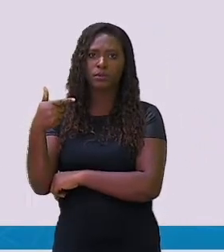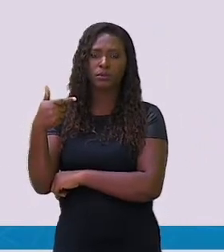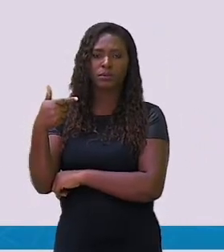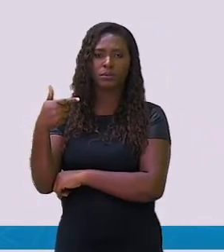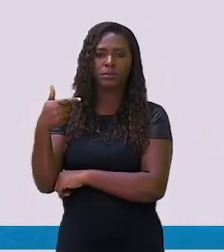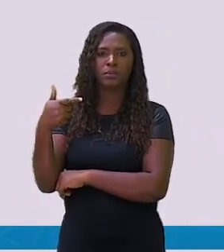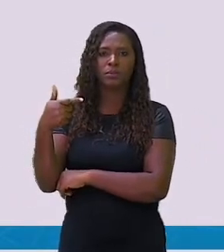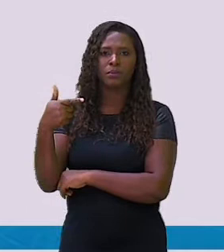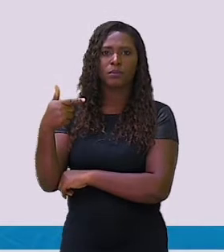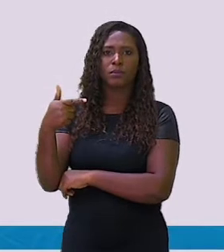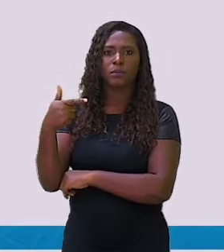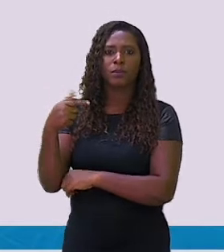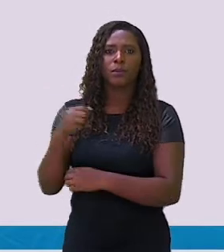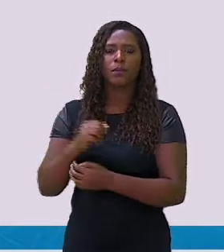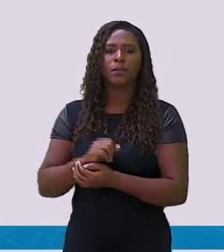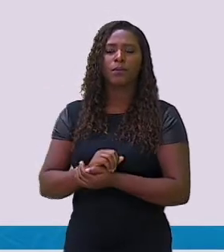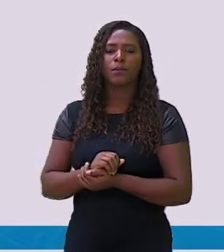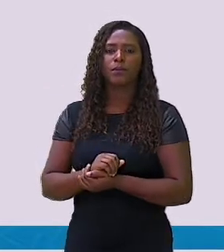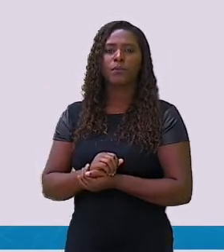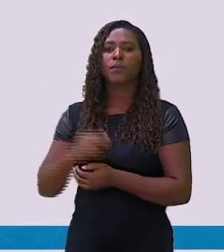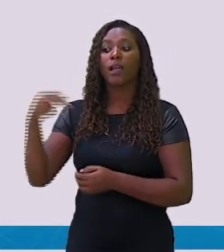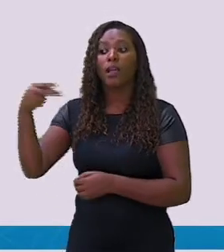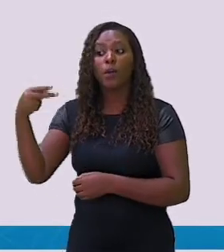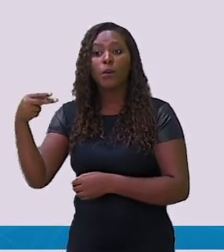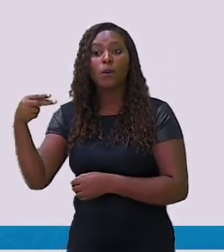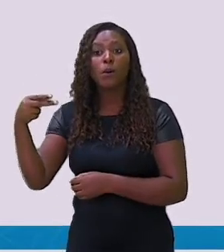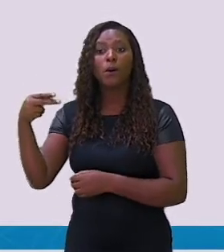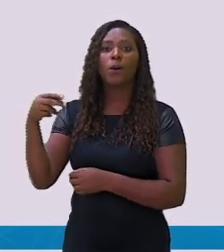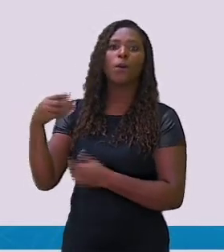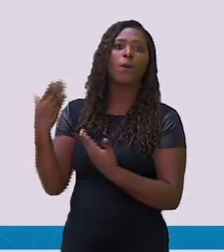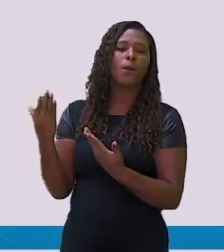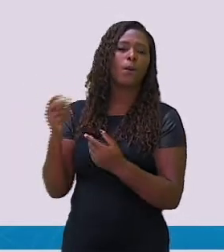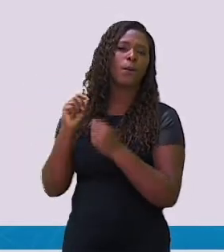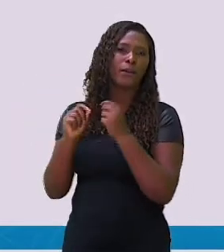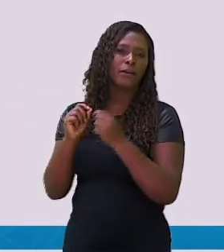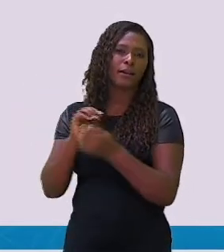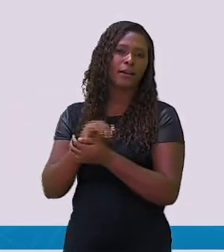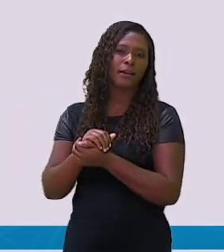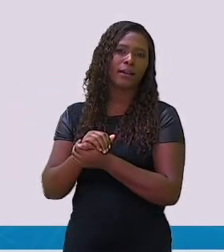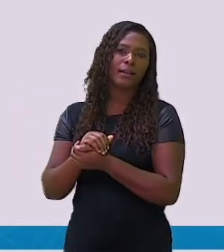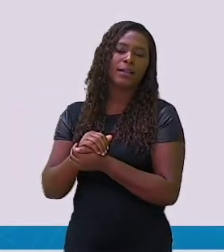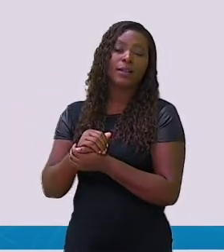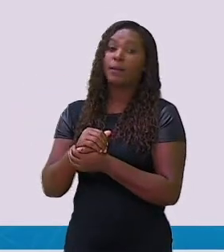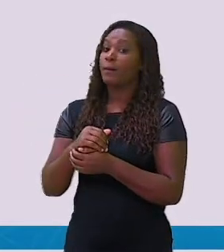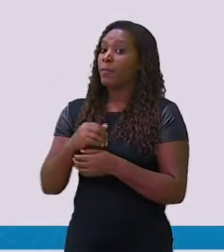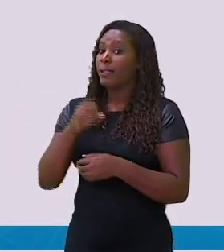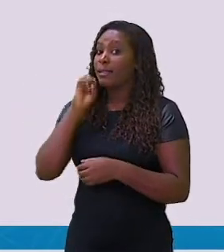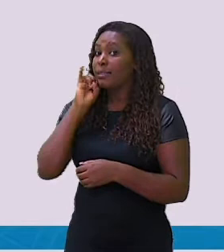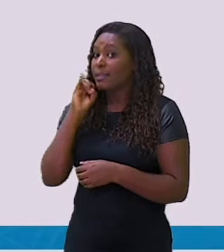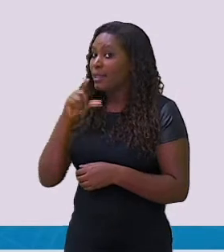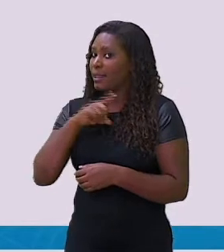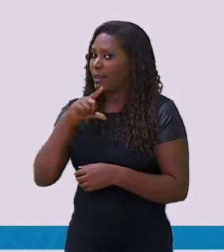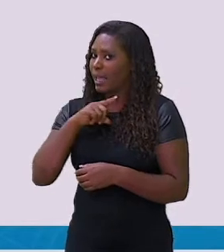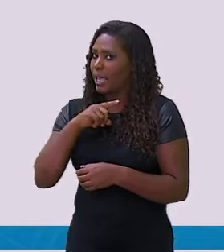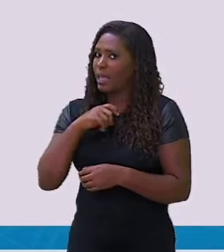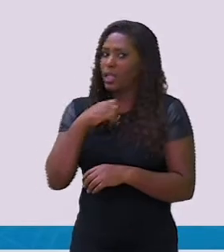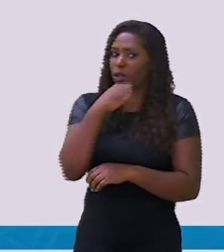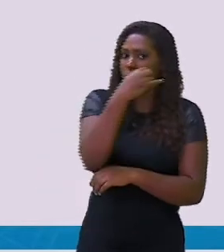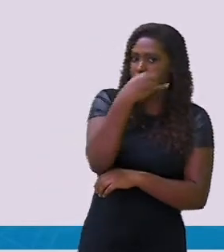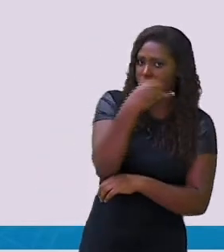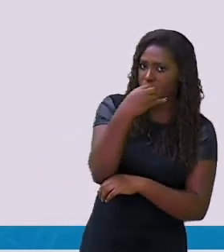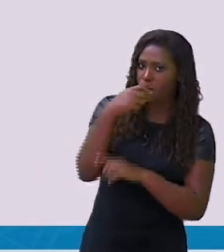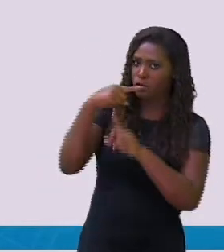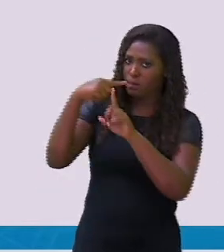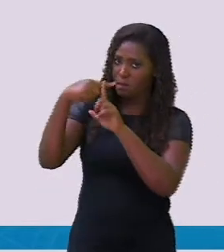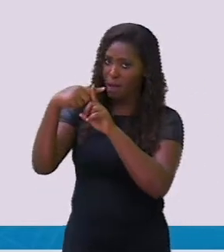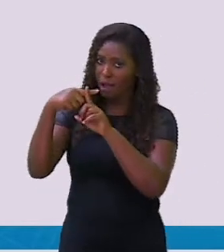mais 12 é igual eu vou quando eu tenho sinais diferentes eu faço